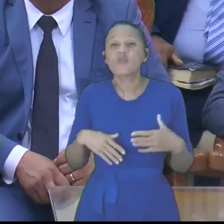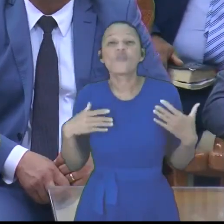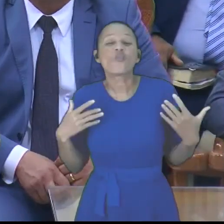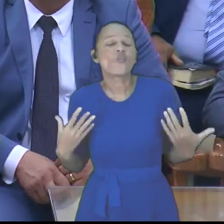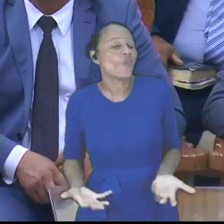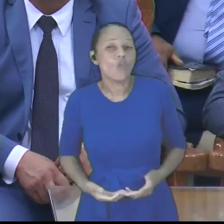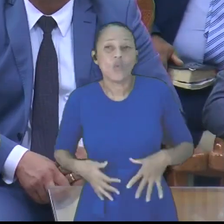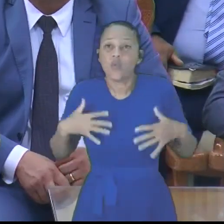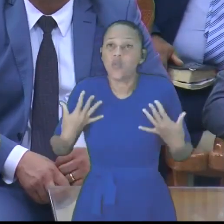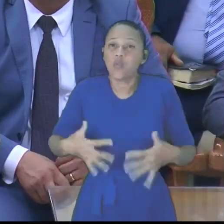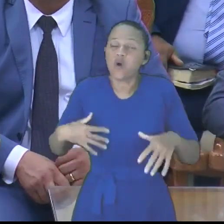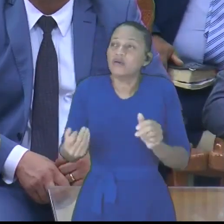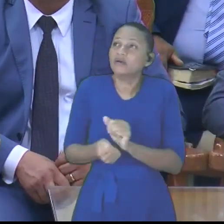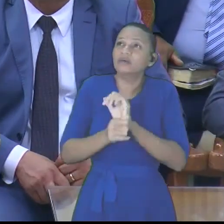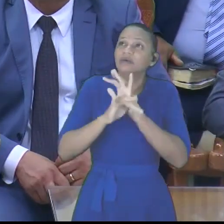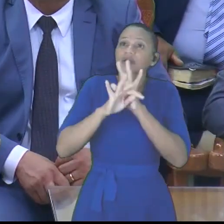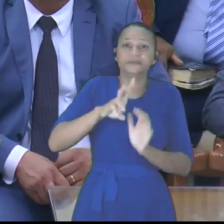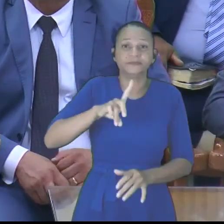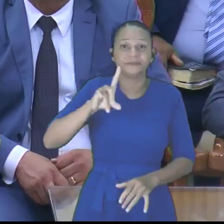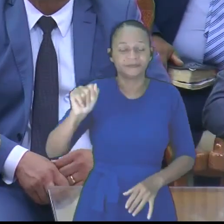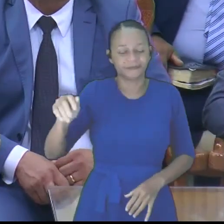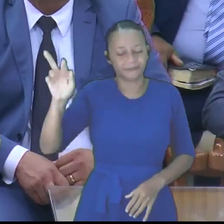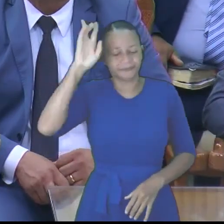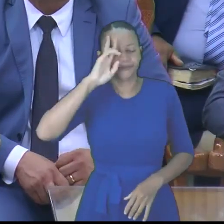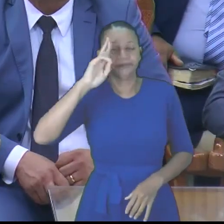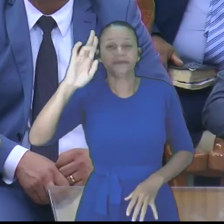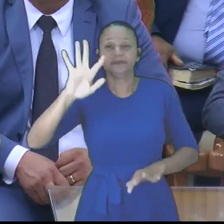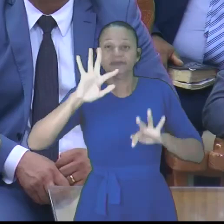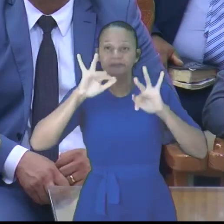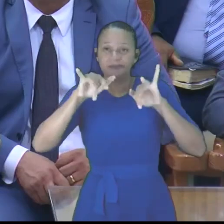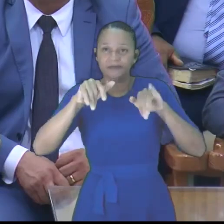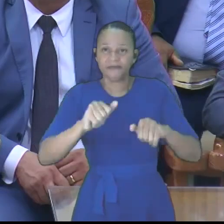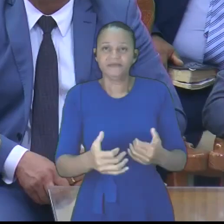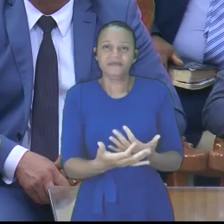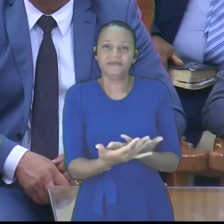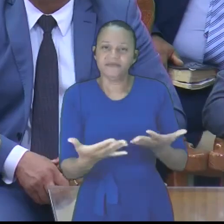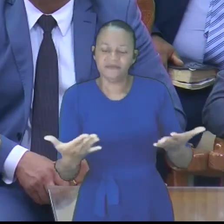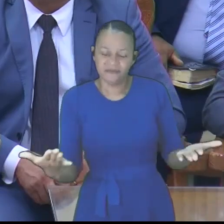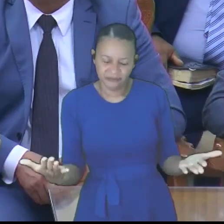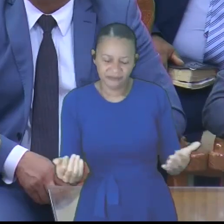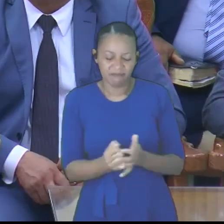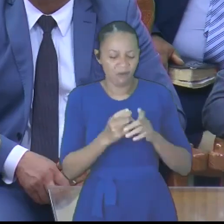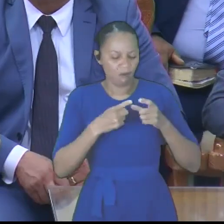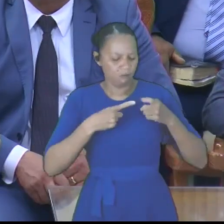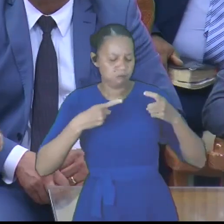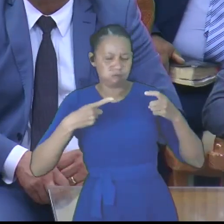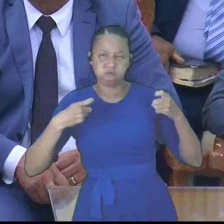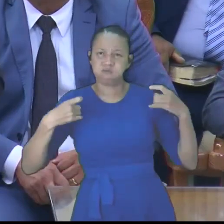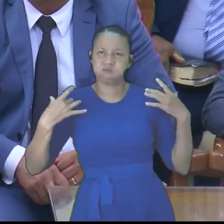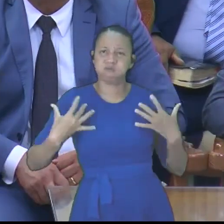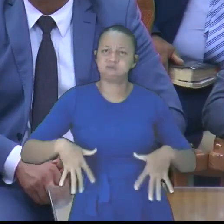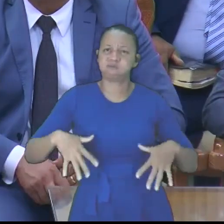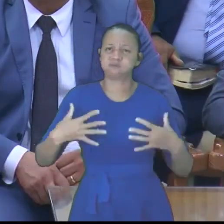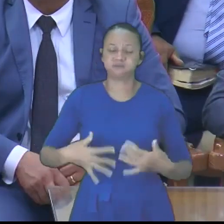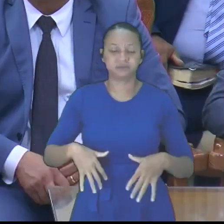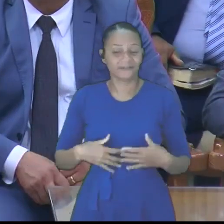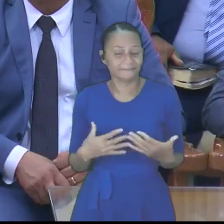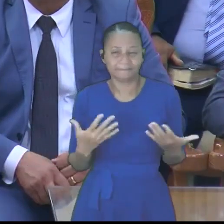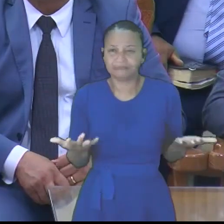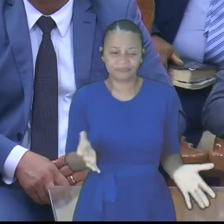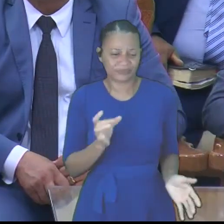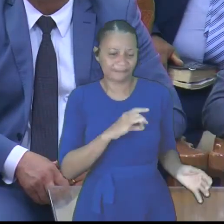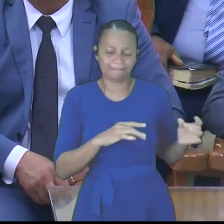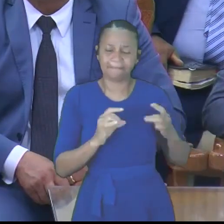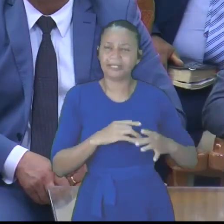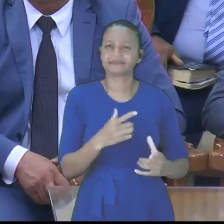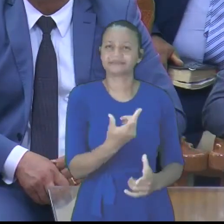grande e glorioso dia do Senhor, de acordo com o Apocalipse? No final da grande tribulação. Então não tenha medo